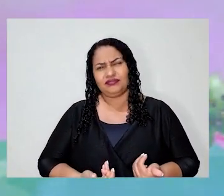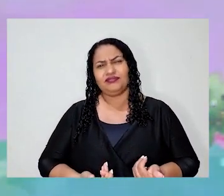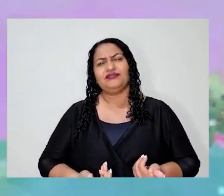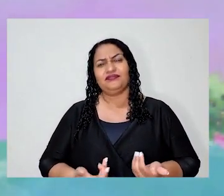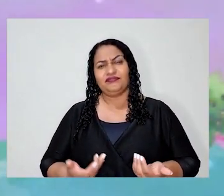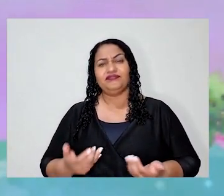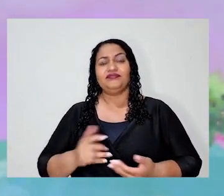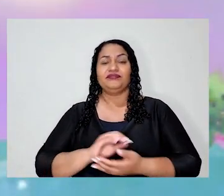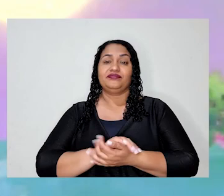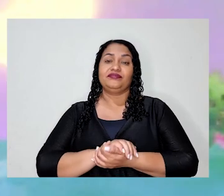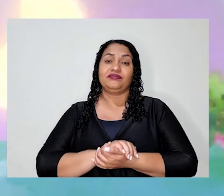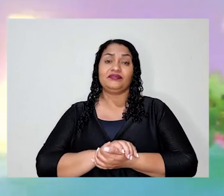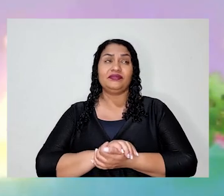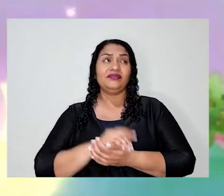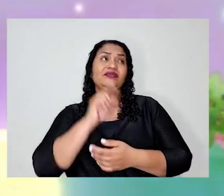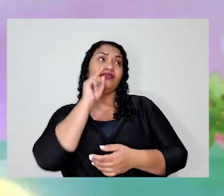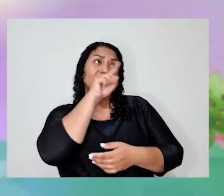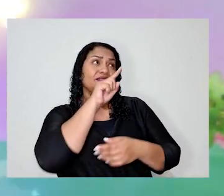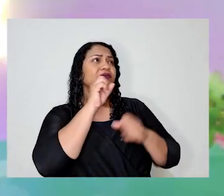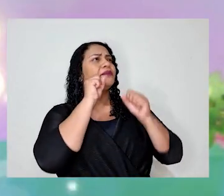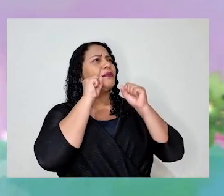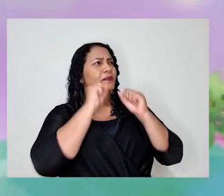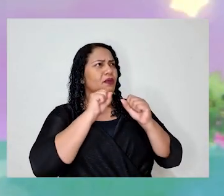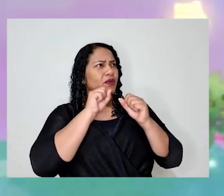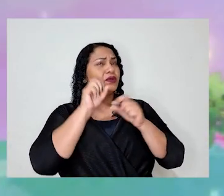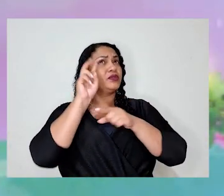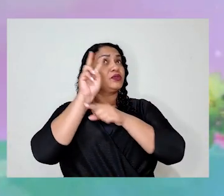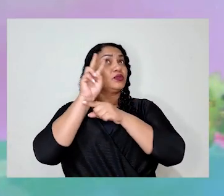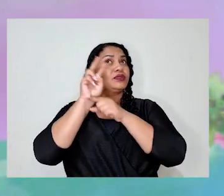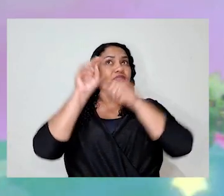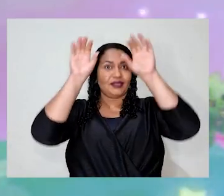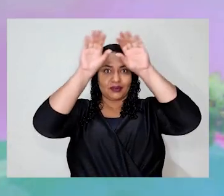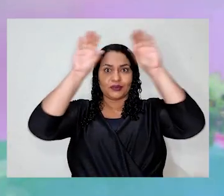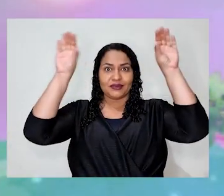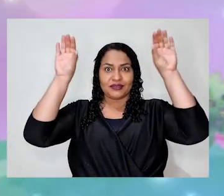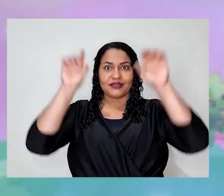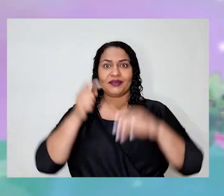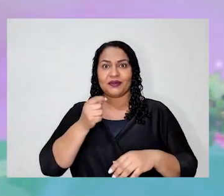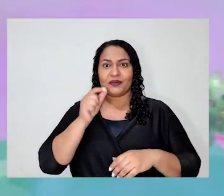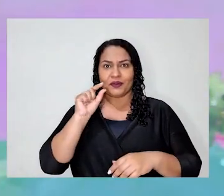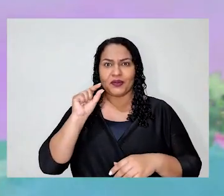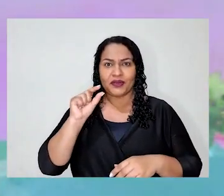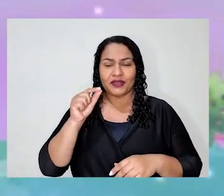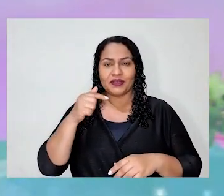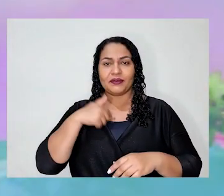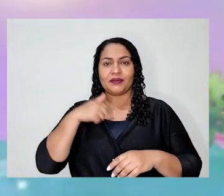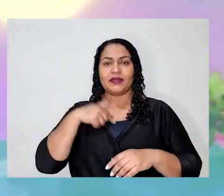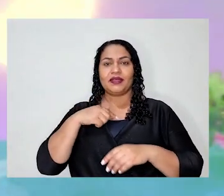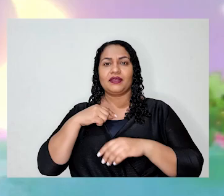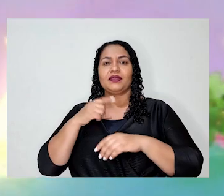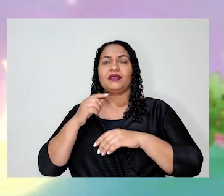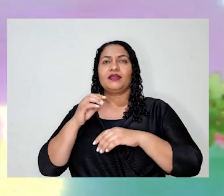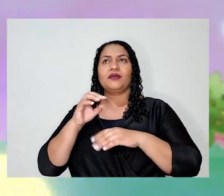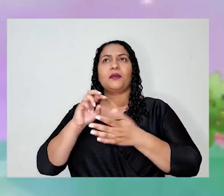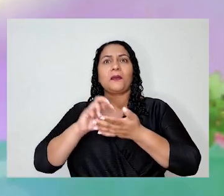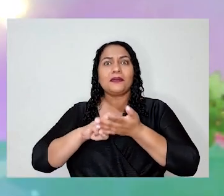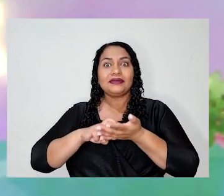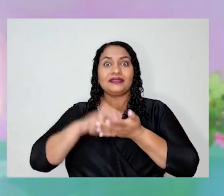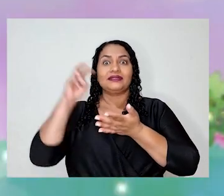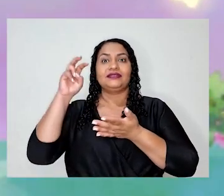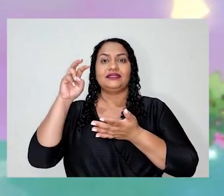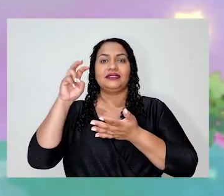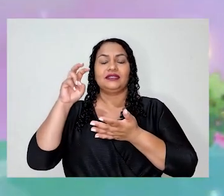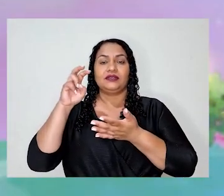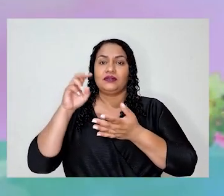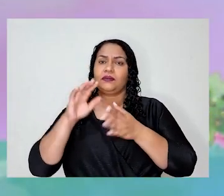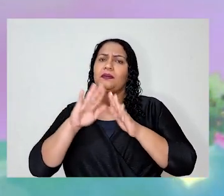tão cansado. Será que você poderia tomar conta do céu um pouquinho para mim aparecer mais